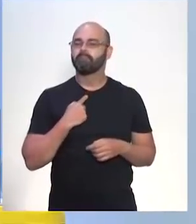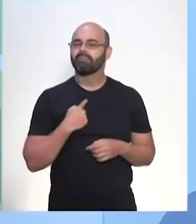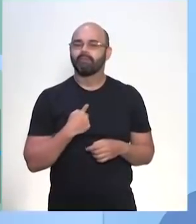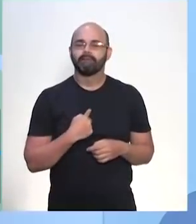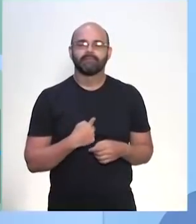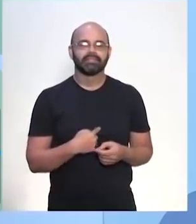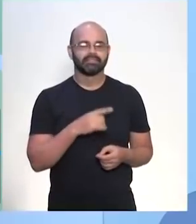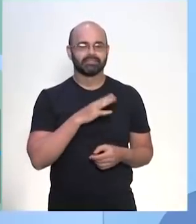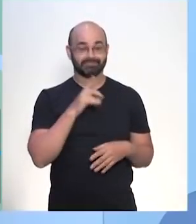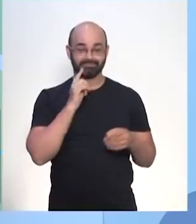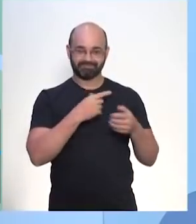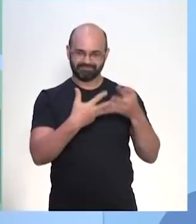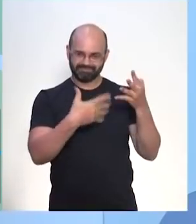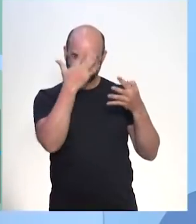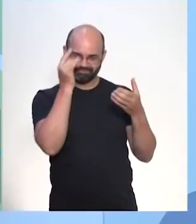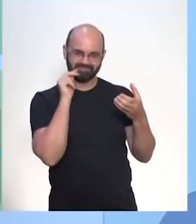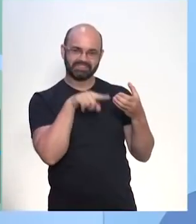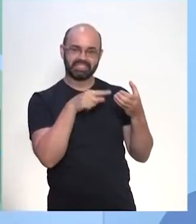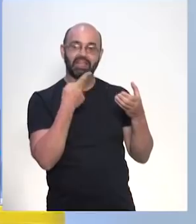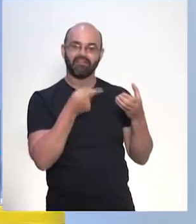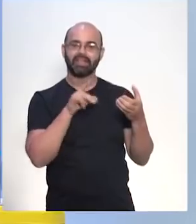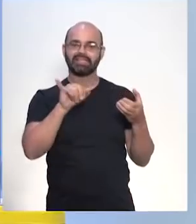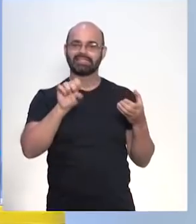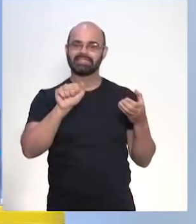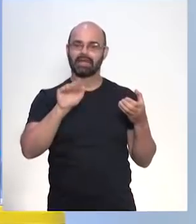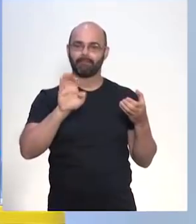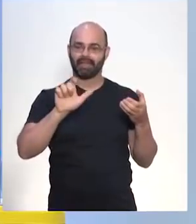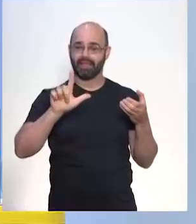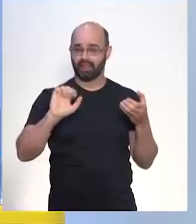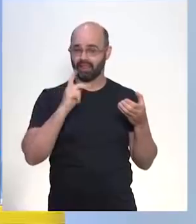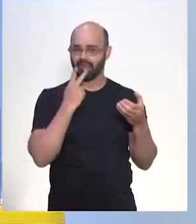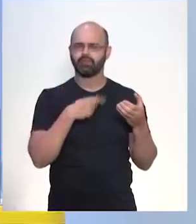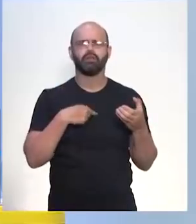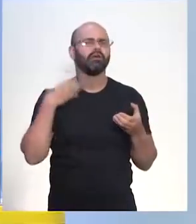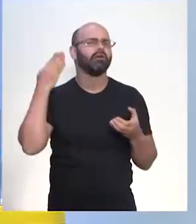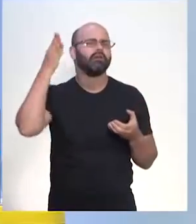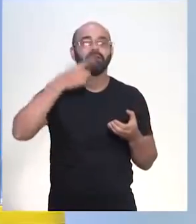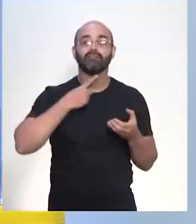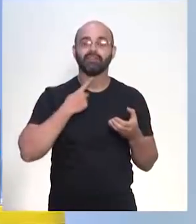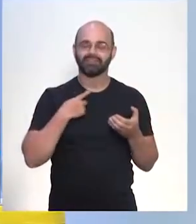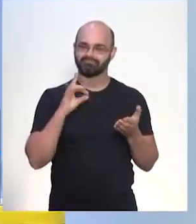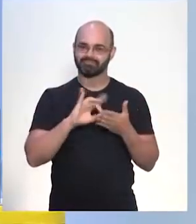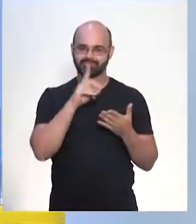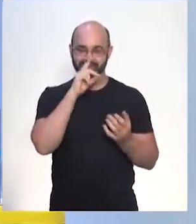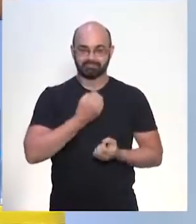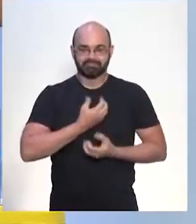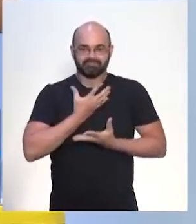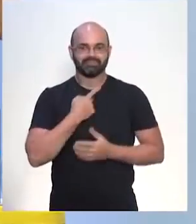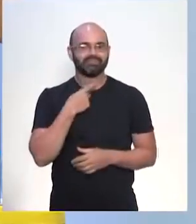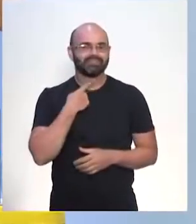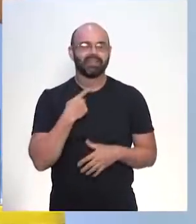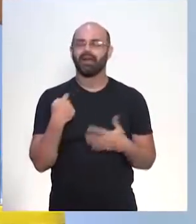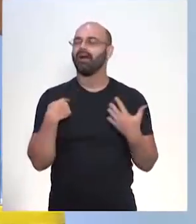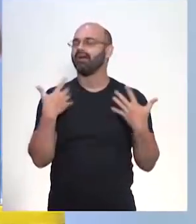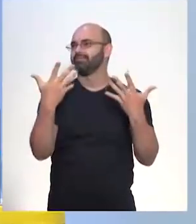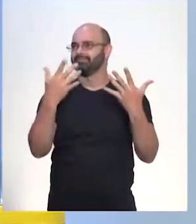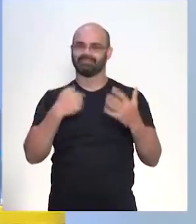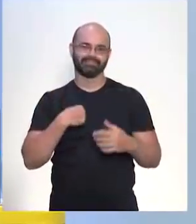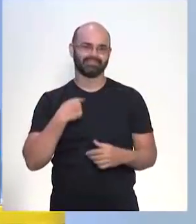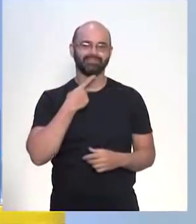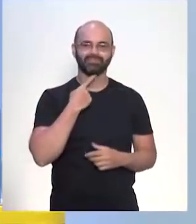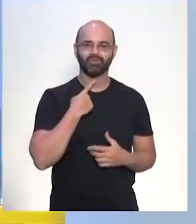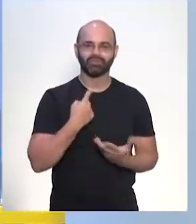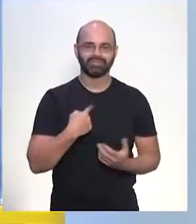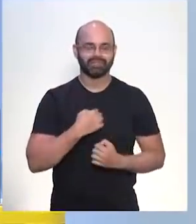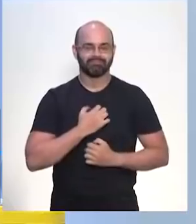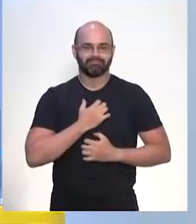senti vontade de ir para lá. Exato. Então, vamos despertar do desejo Concordam. de... Ai, vocês chegaram onde eu queria? Vamos despertar Vontade esse de